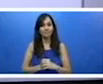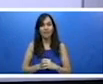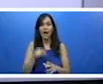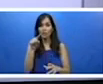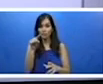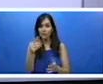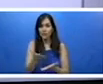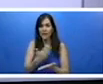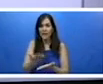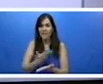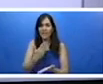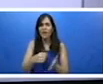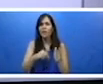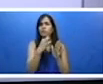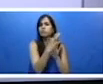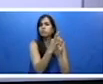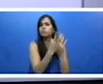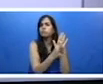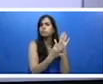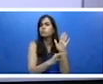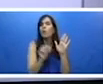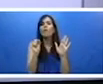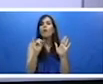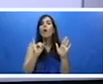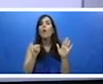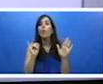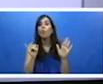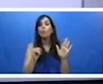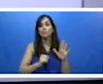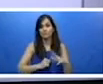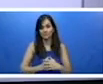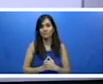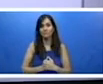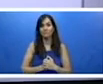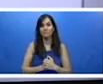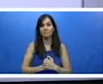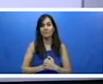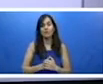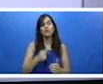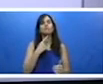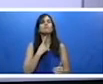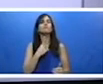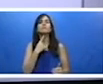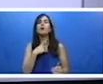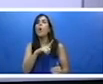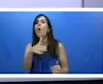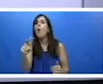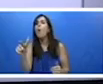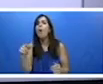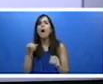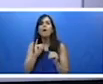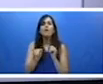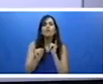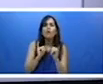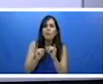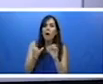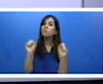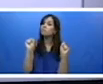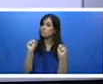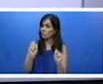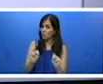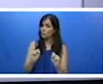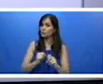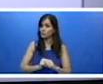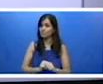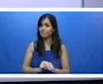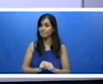dados necessários à descrição do conto. Se desejar, acrescente outras informações. Então, ela tem que conter